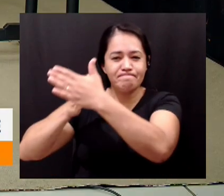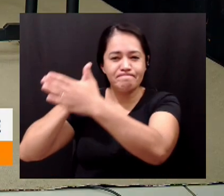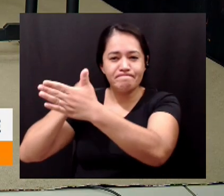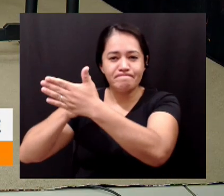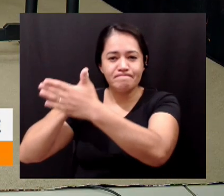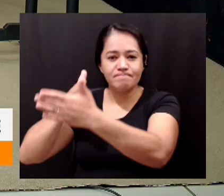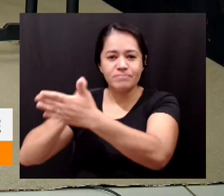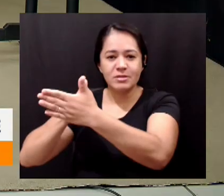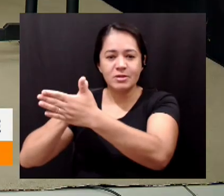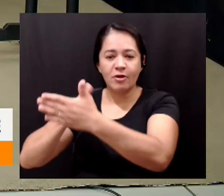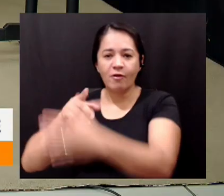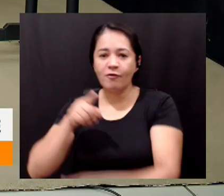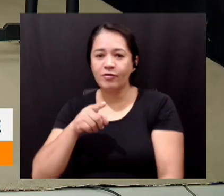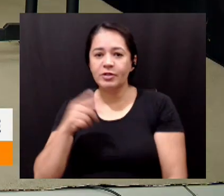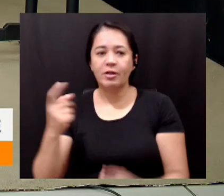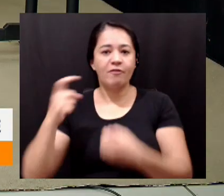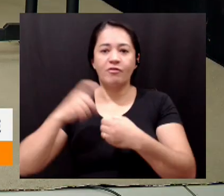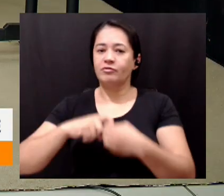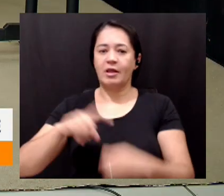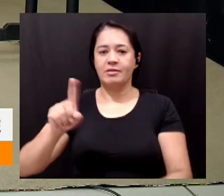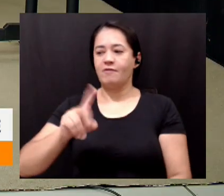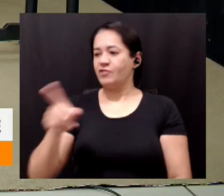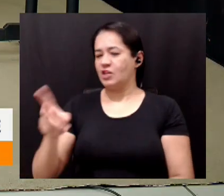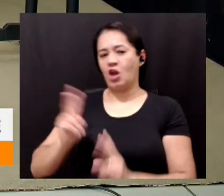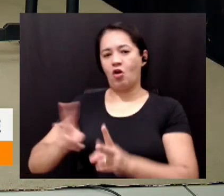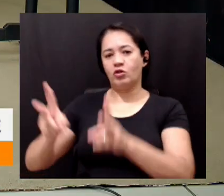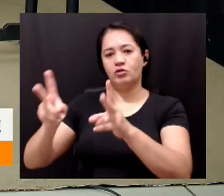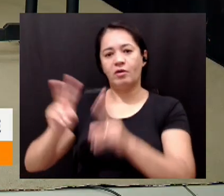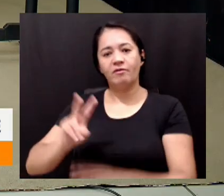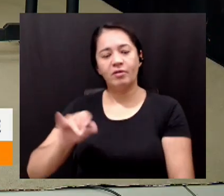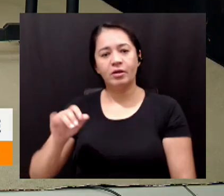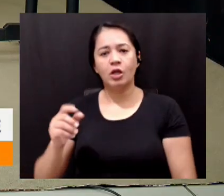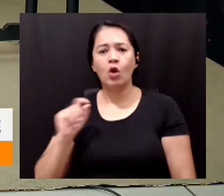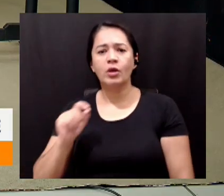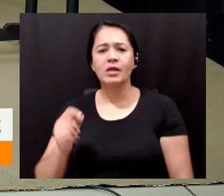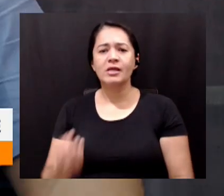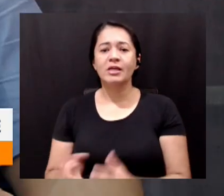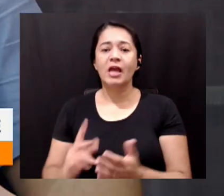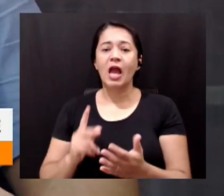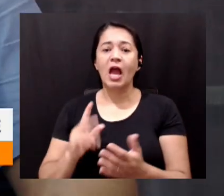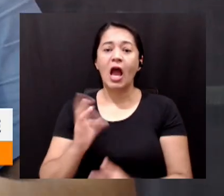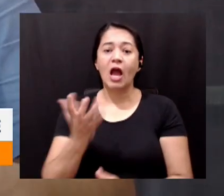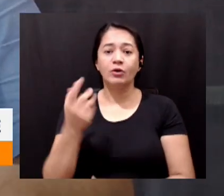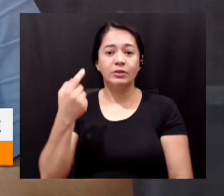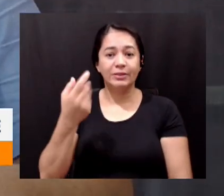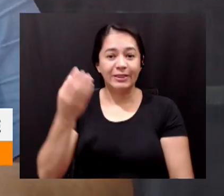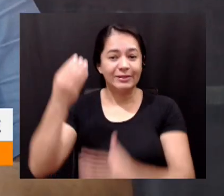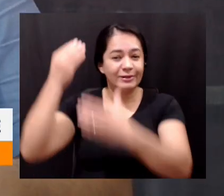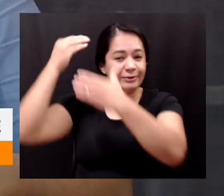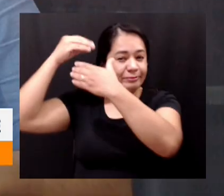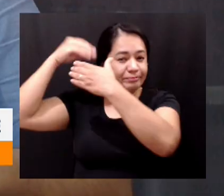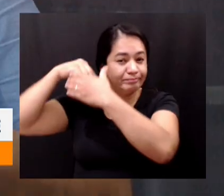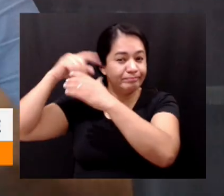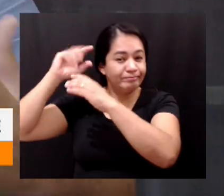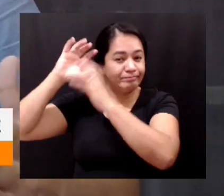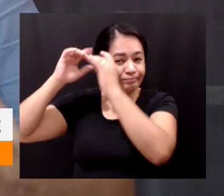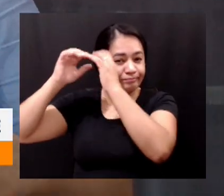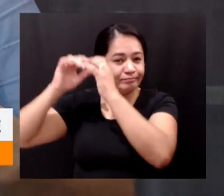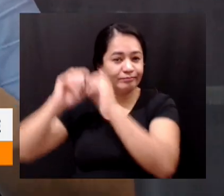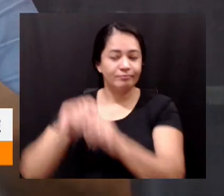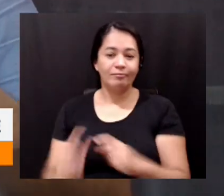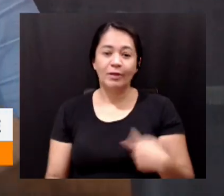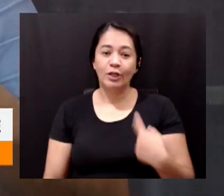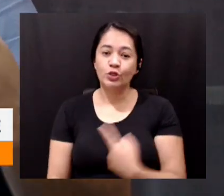vai voltar, você vai continuar? O que acontece aqui dentro? Rúbia, a gente pode falar aqui de